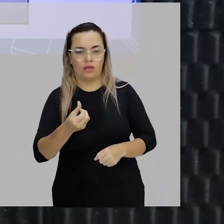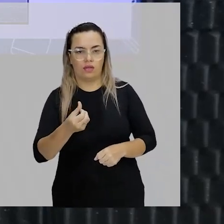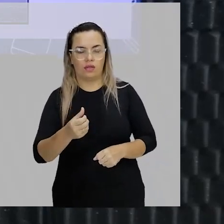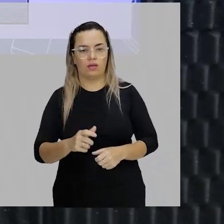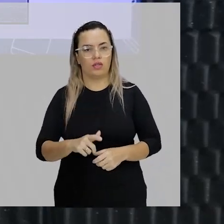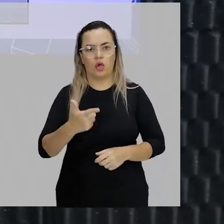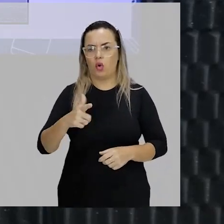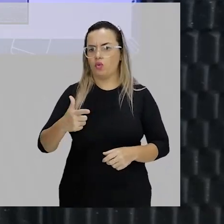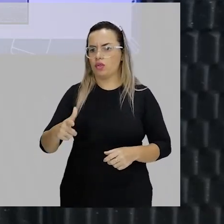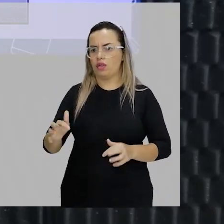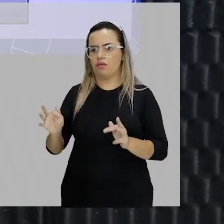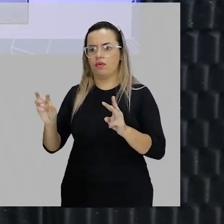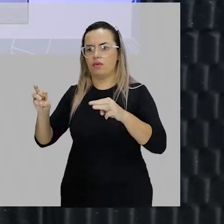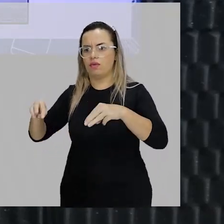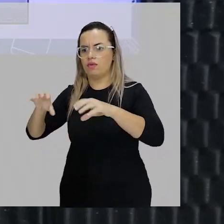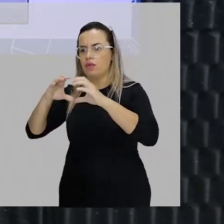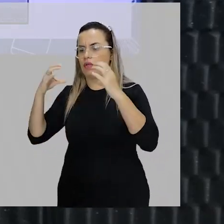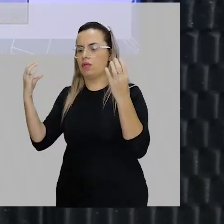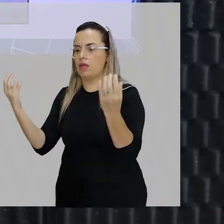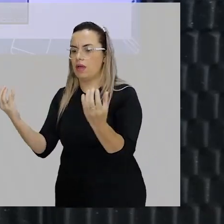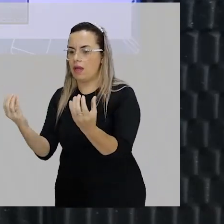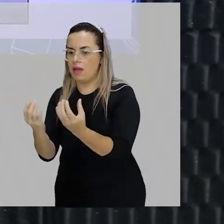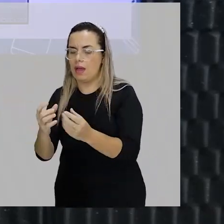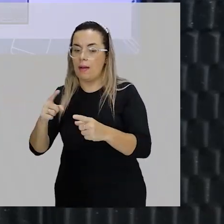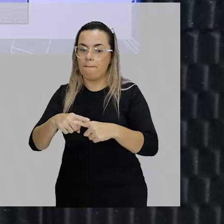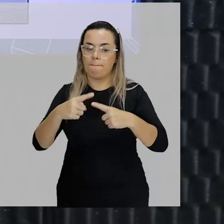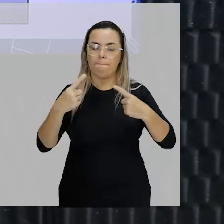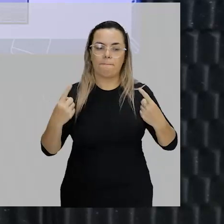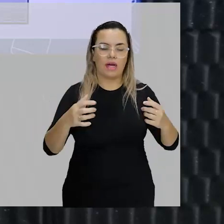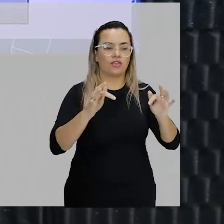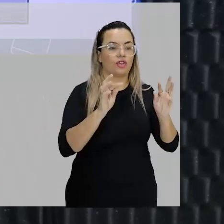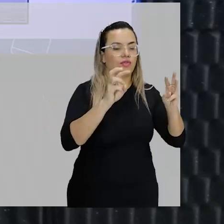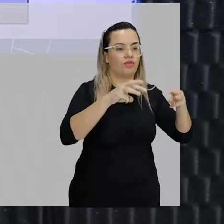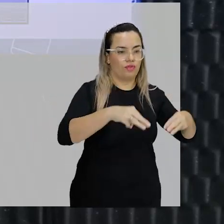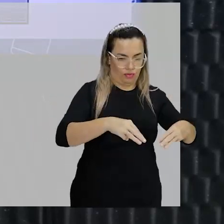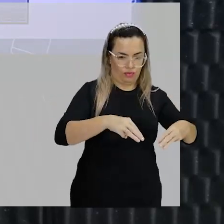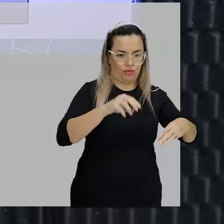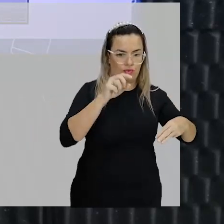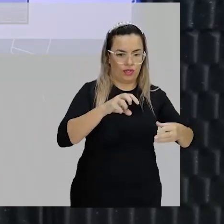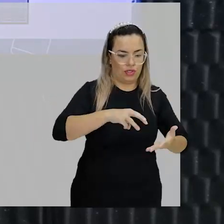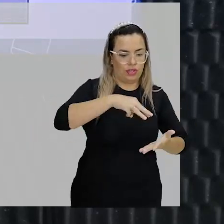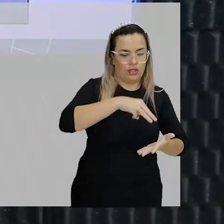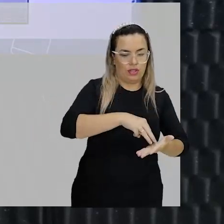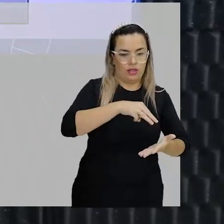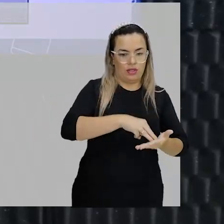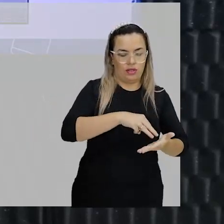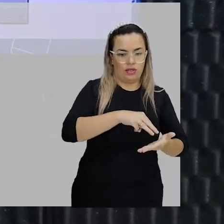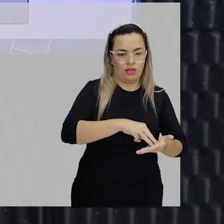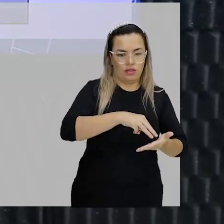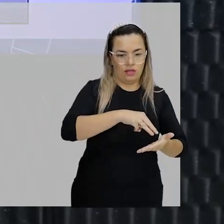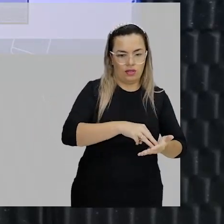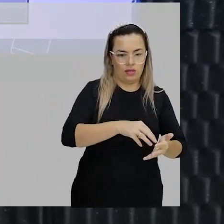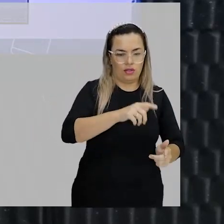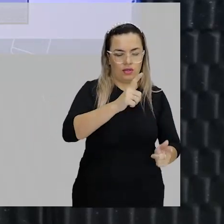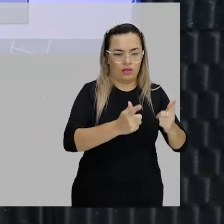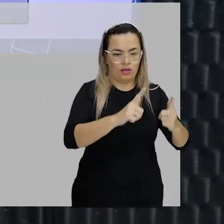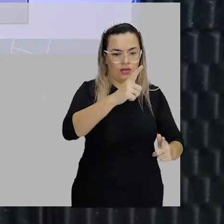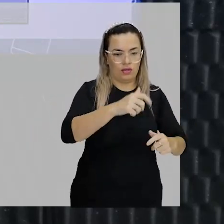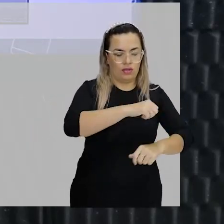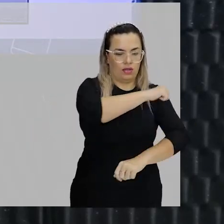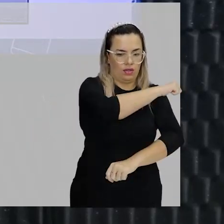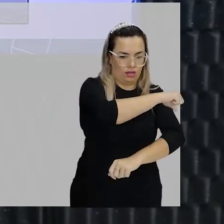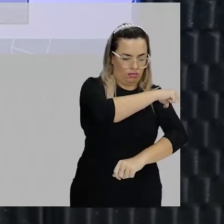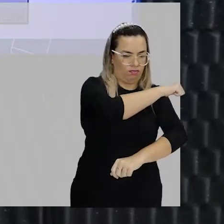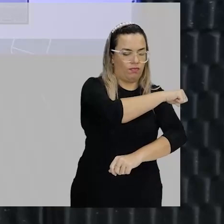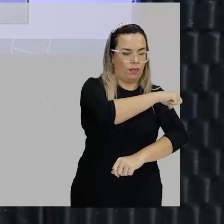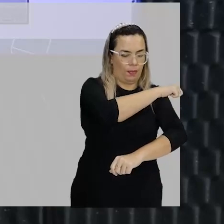no estádio, mas finalizou lá no Sambódromo, onde ocorre os desfiles das escolas de samba no Carnaval do Rio de Janeiro.